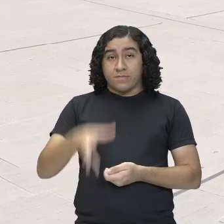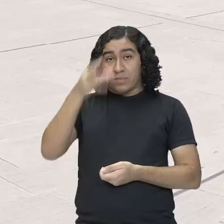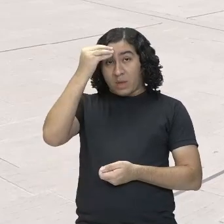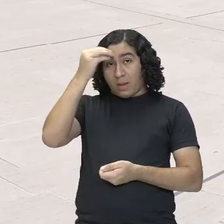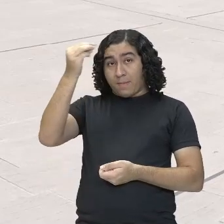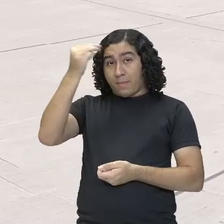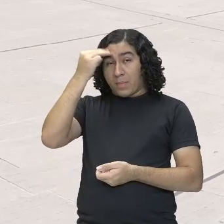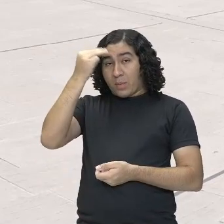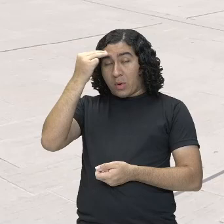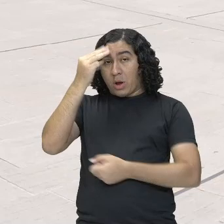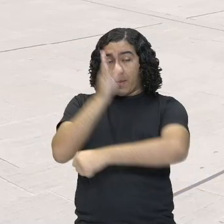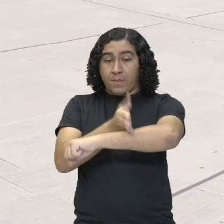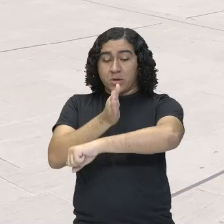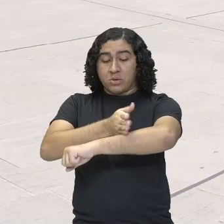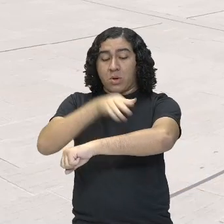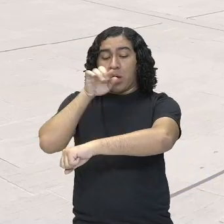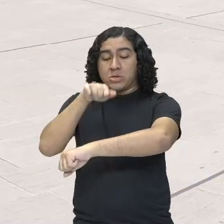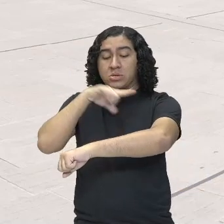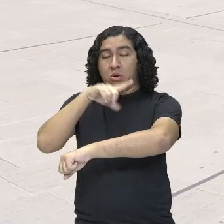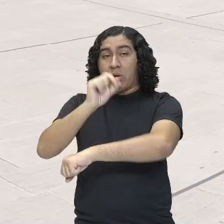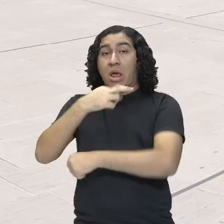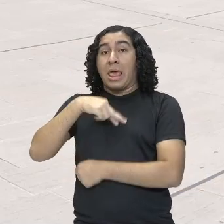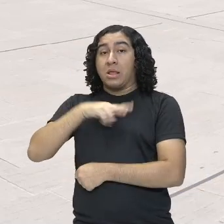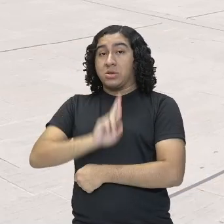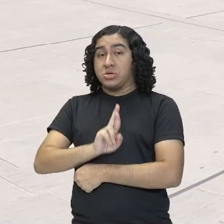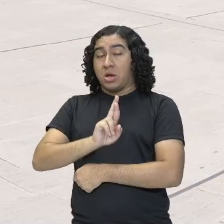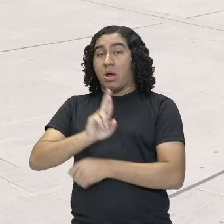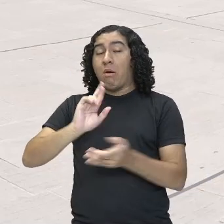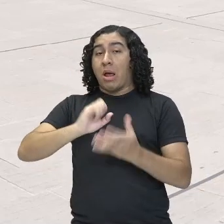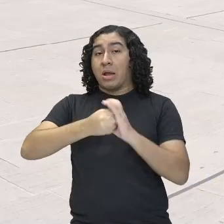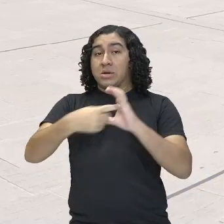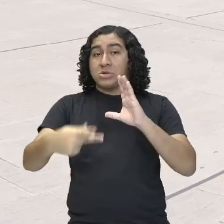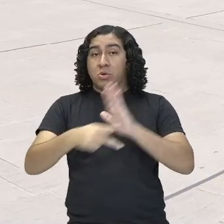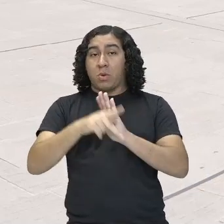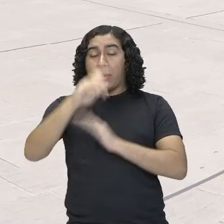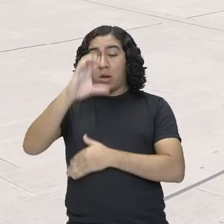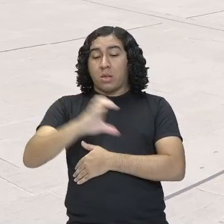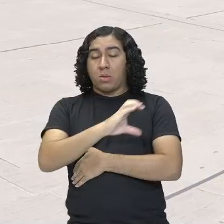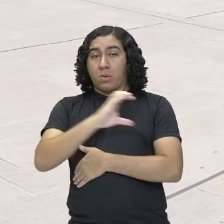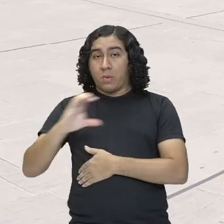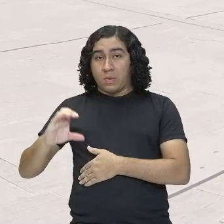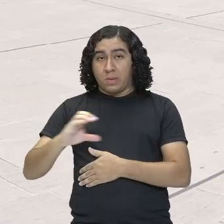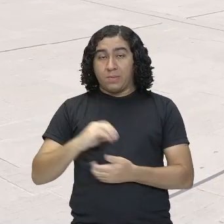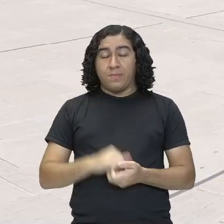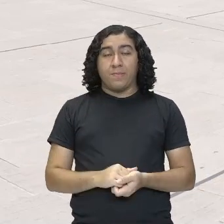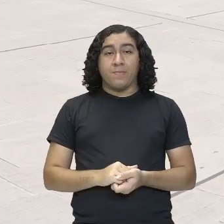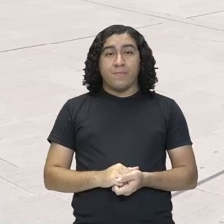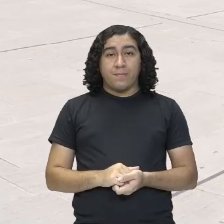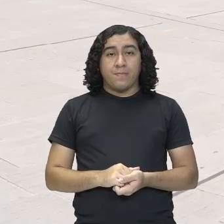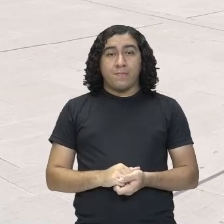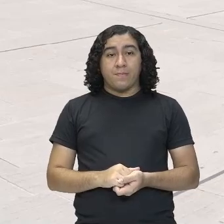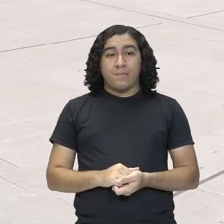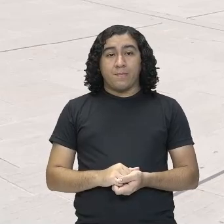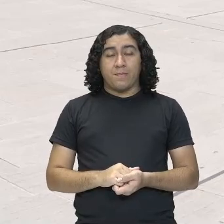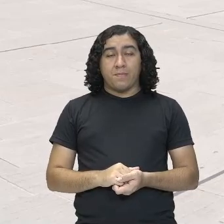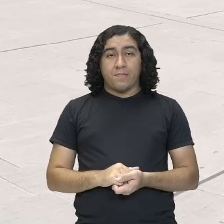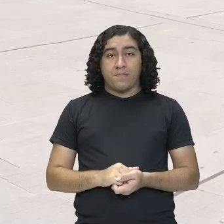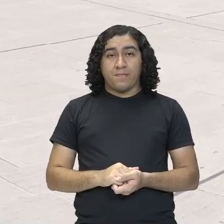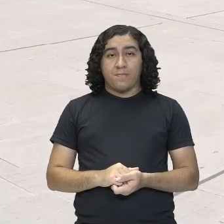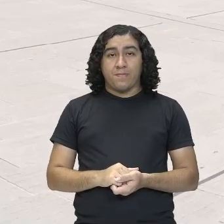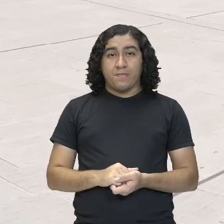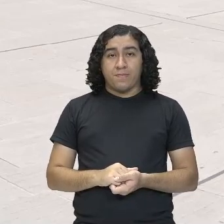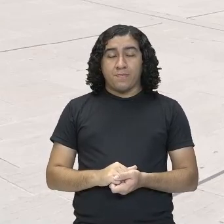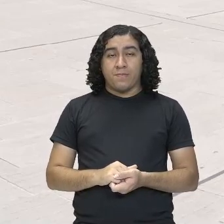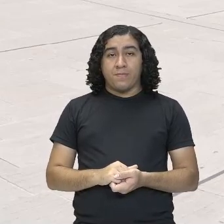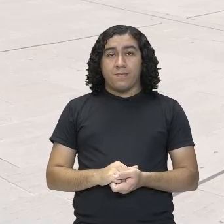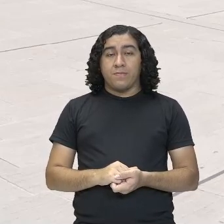a presença da religiosidade católica. Então, a sociedade ela estava ali inserida no